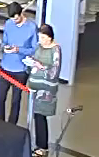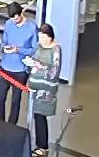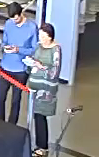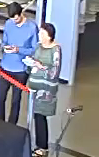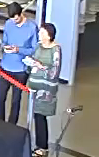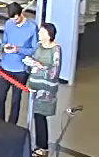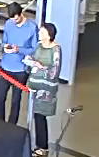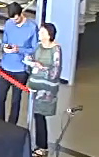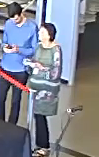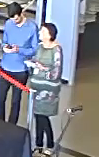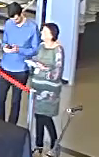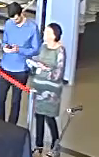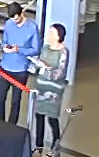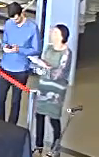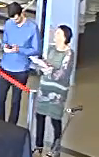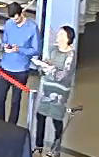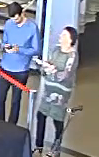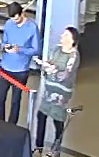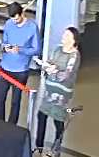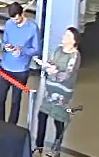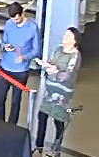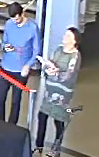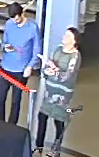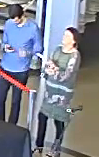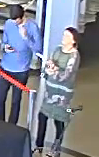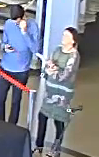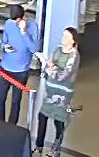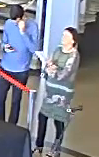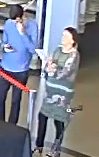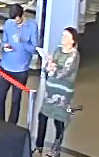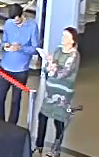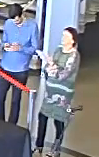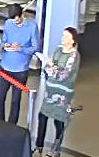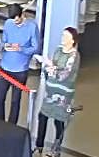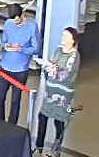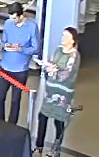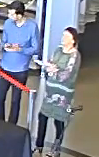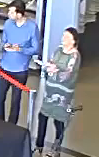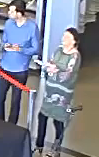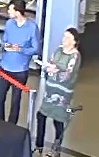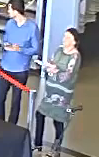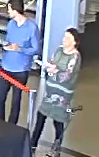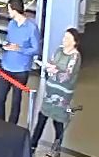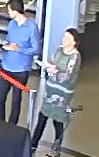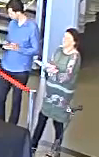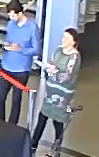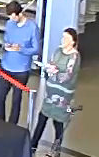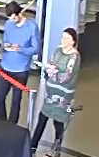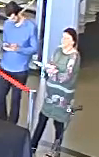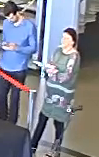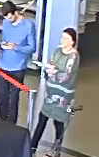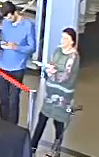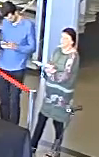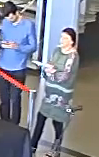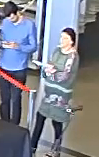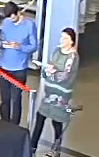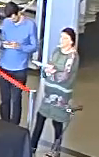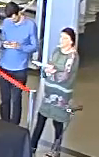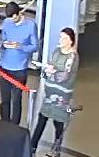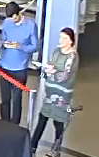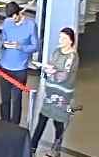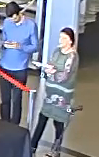repórteres antes da da desse debate vieram nos perguntar né qual que é realação e